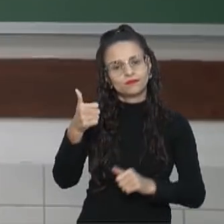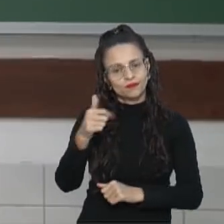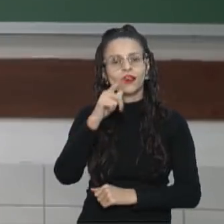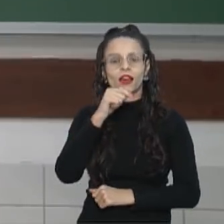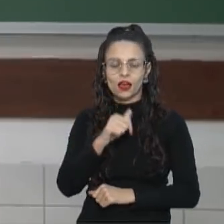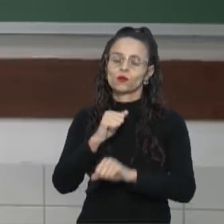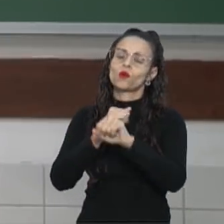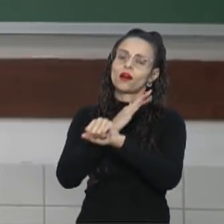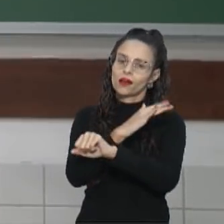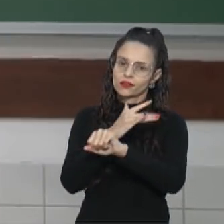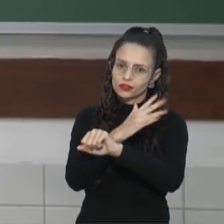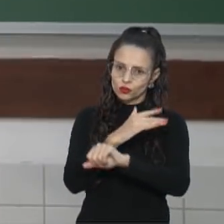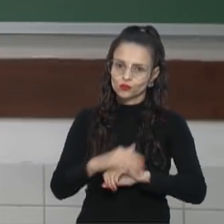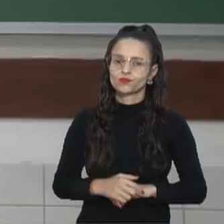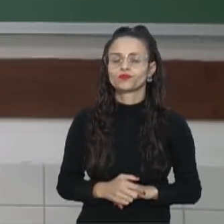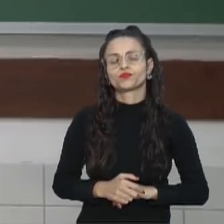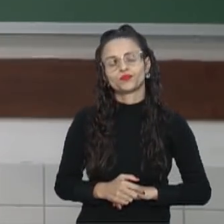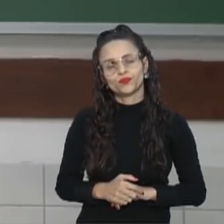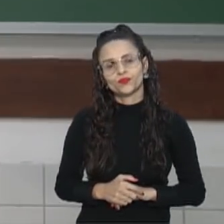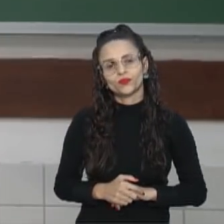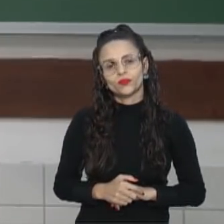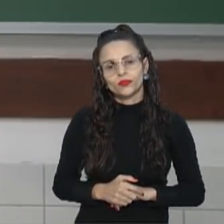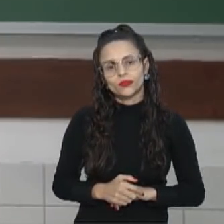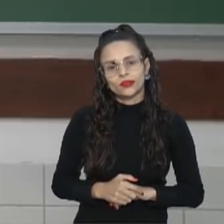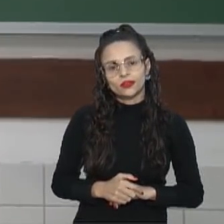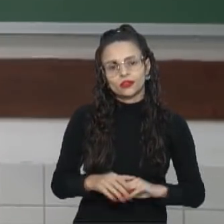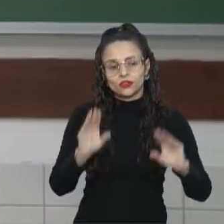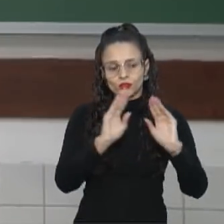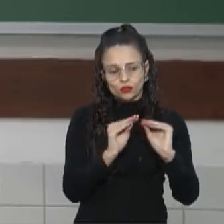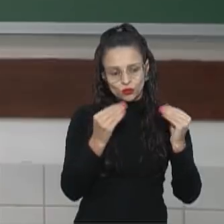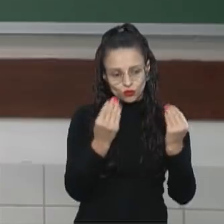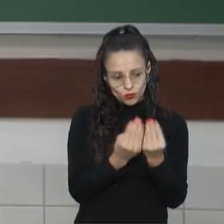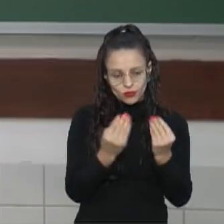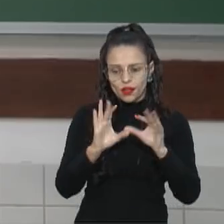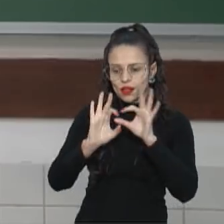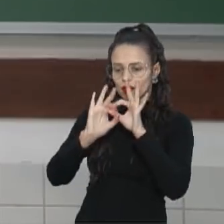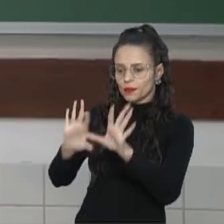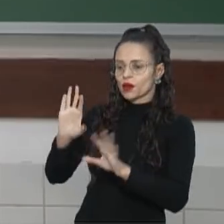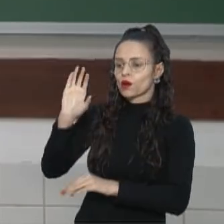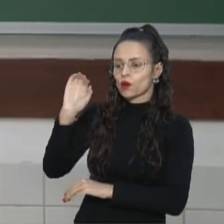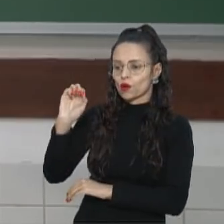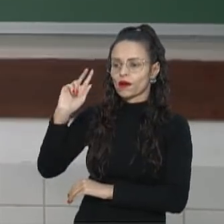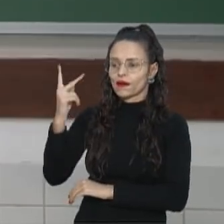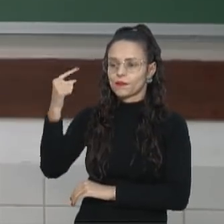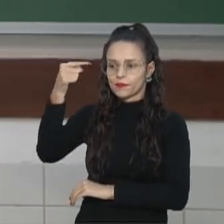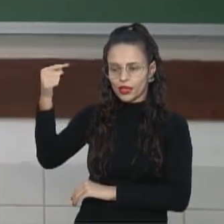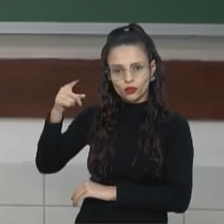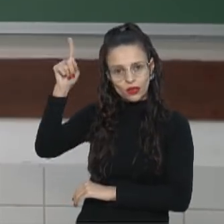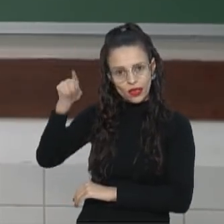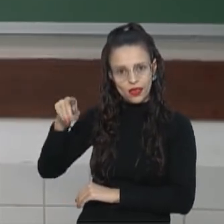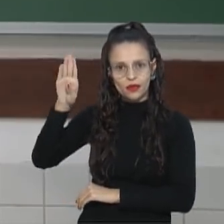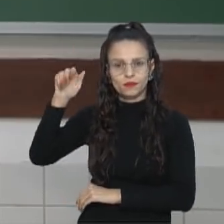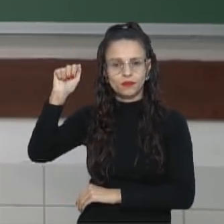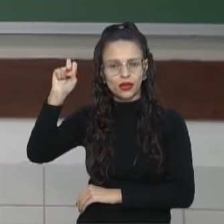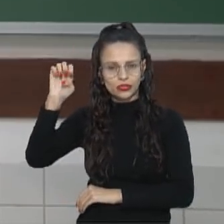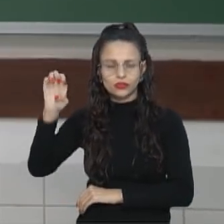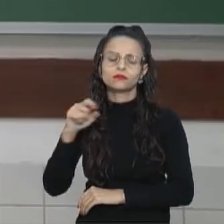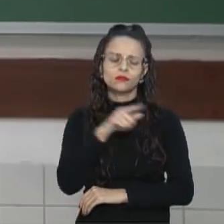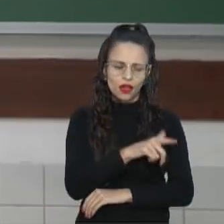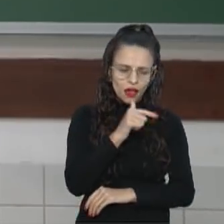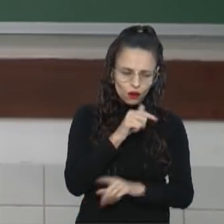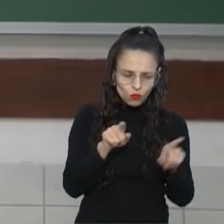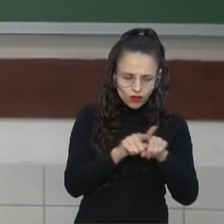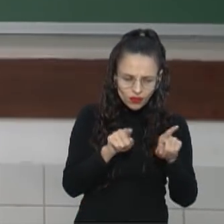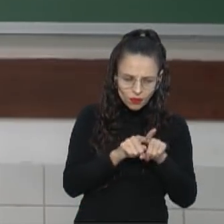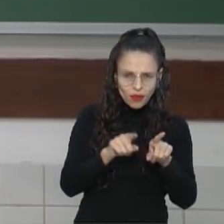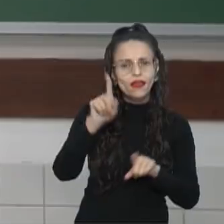ácido. Arrhenius disse que substâncias que liberam OH- são bases. E a água libera OH-, então